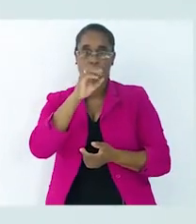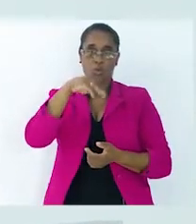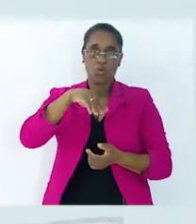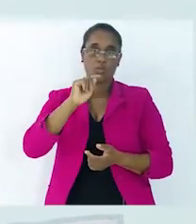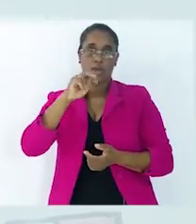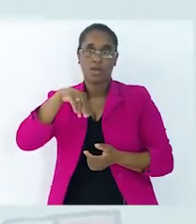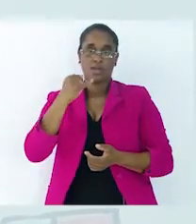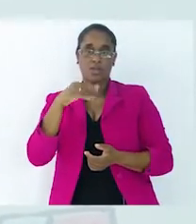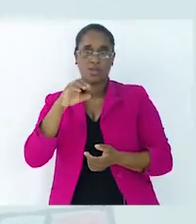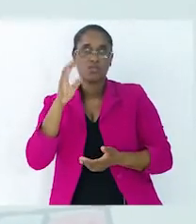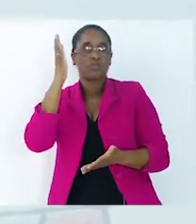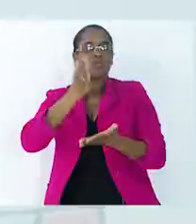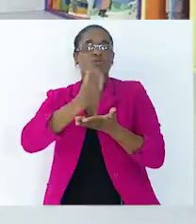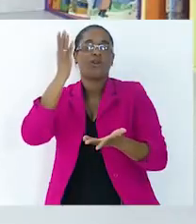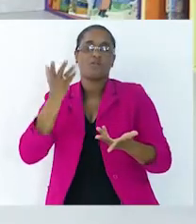só...